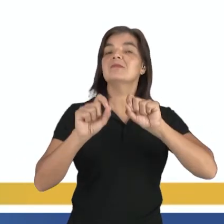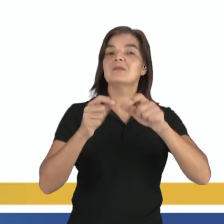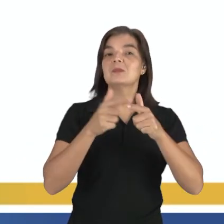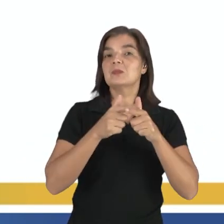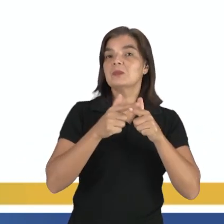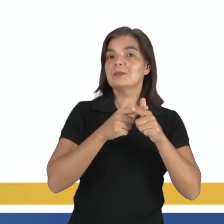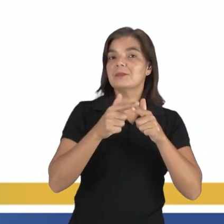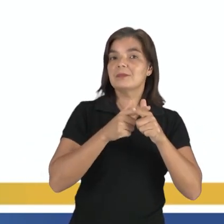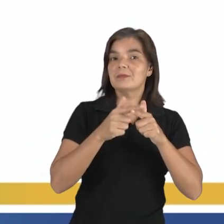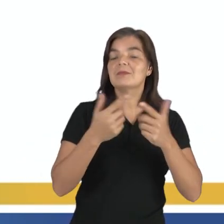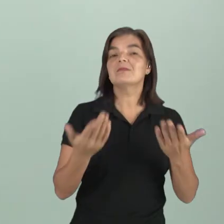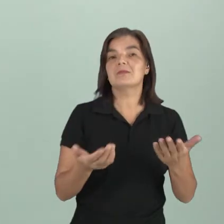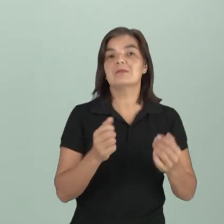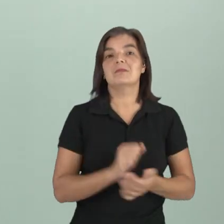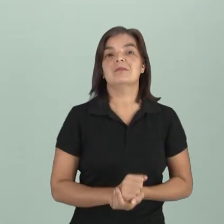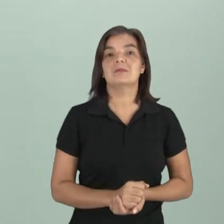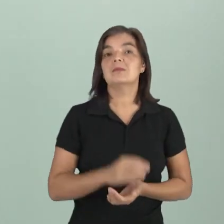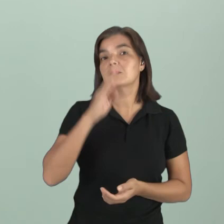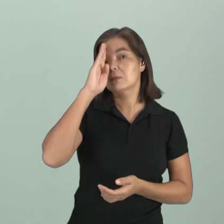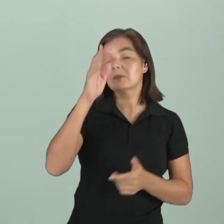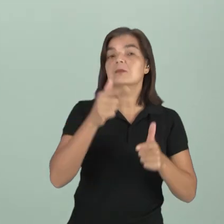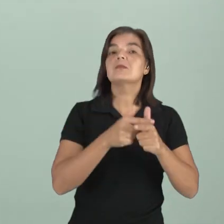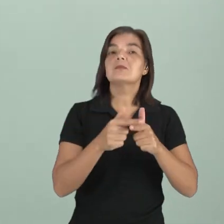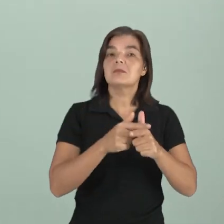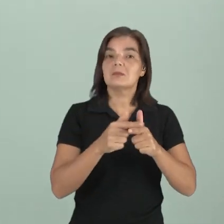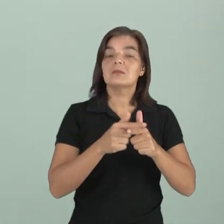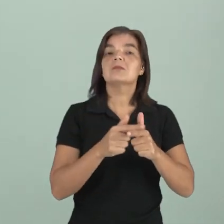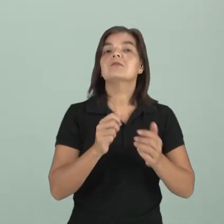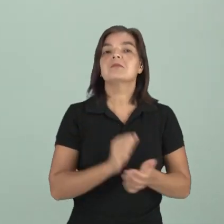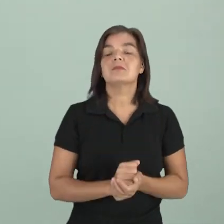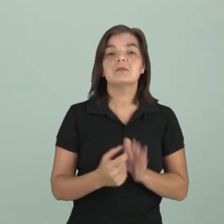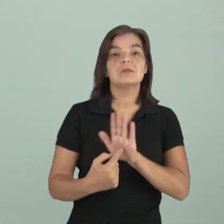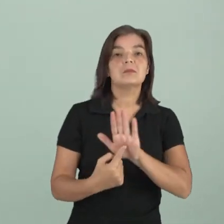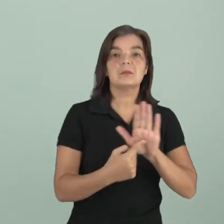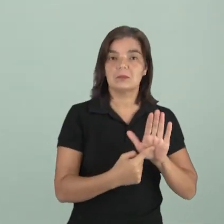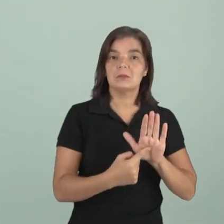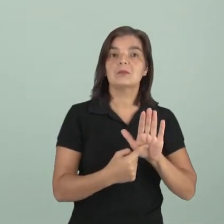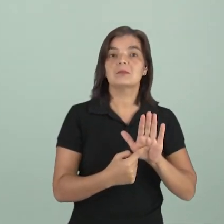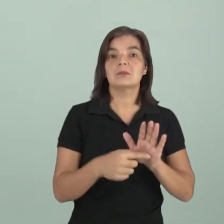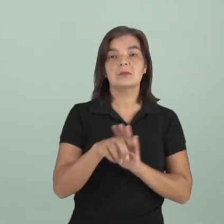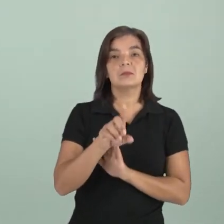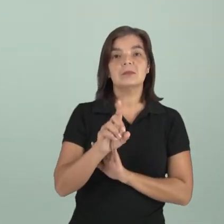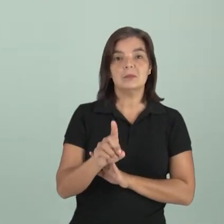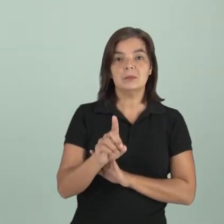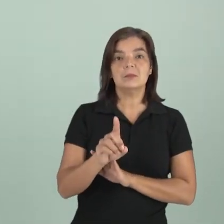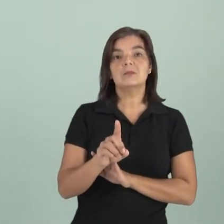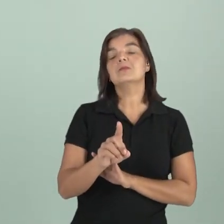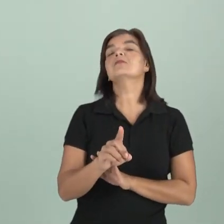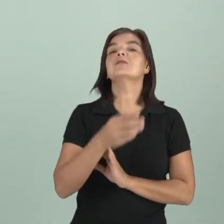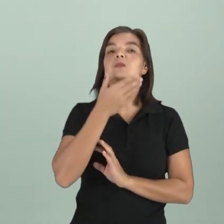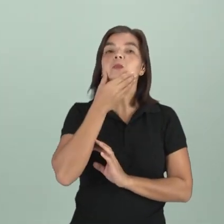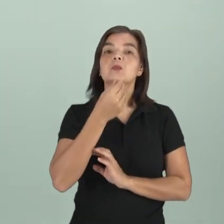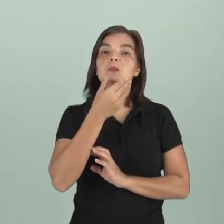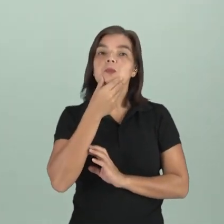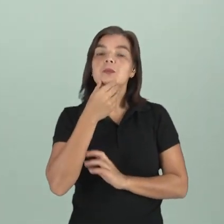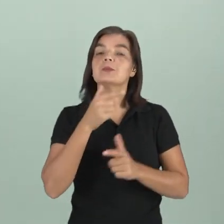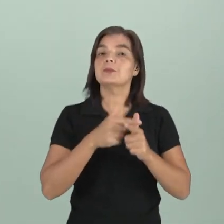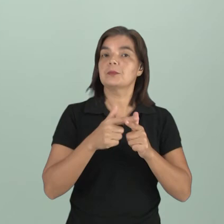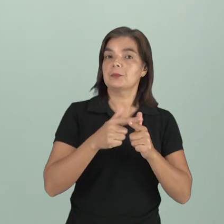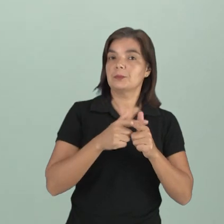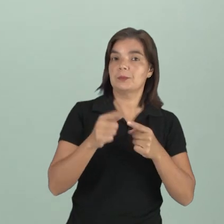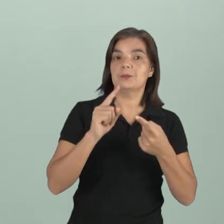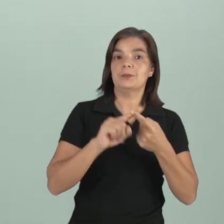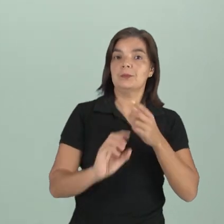os problemas, os principais problemas que estão sendo aí expressos na alternativa D entre os homens.